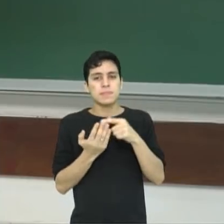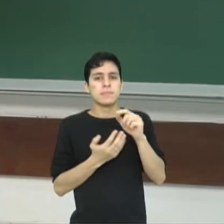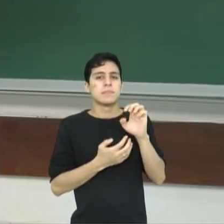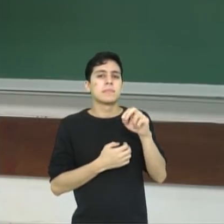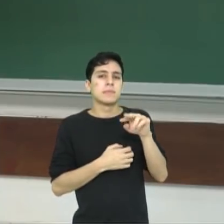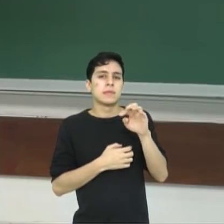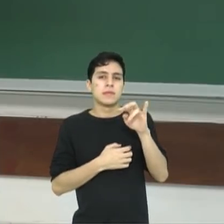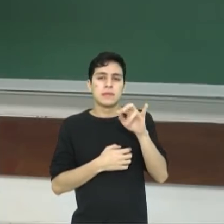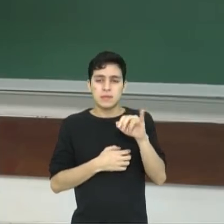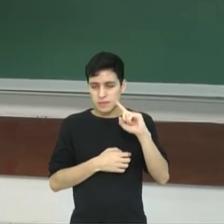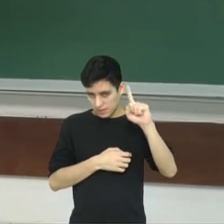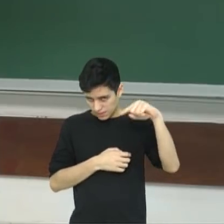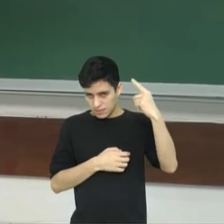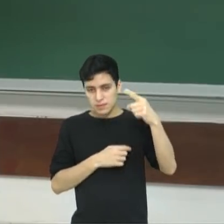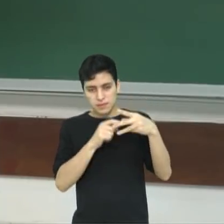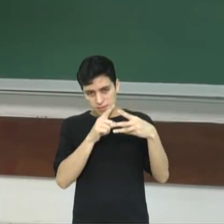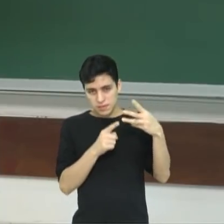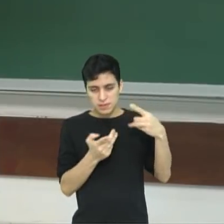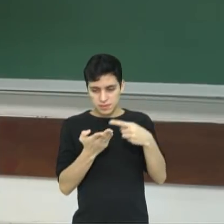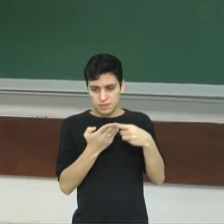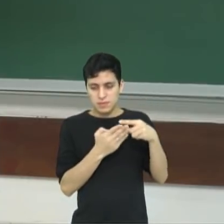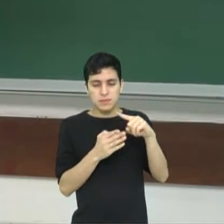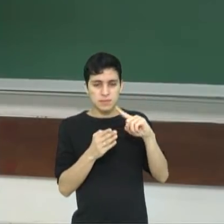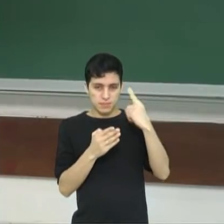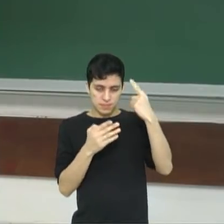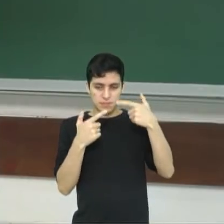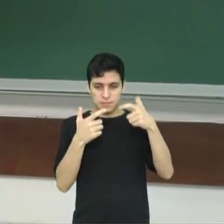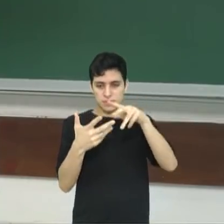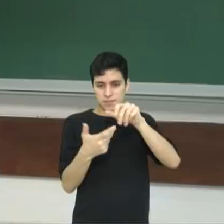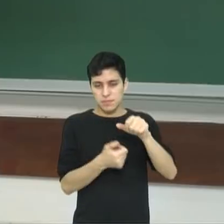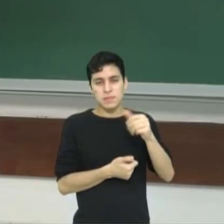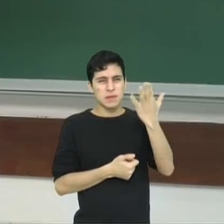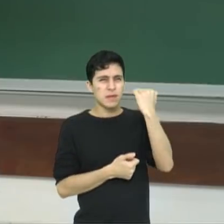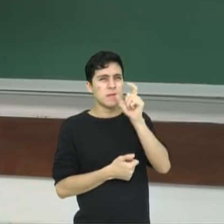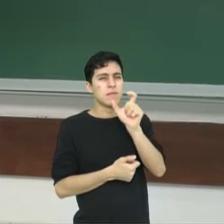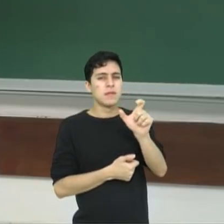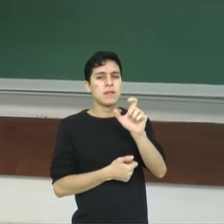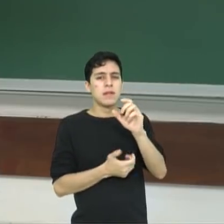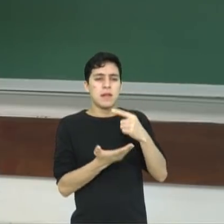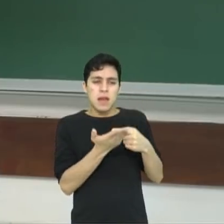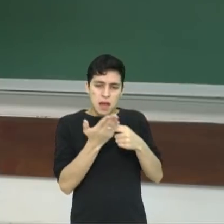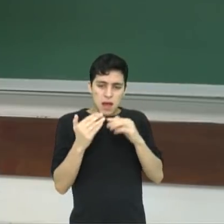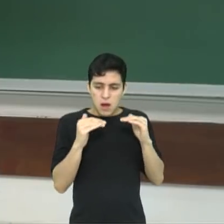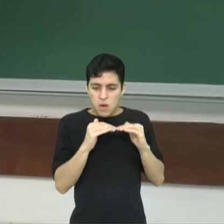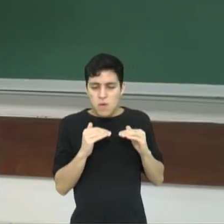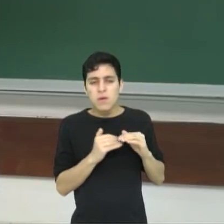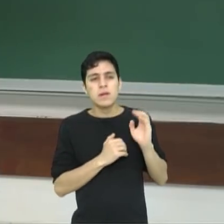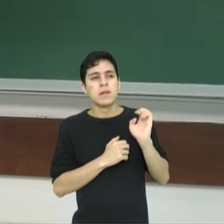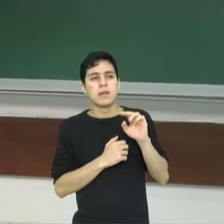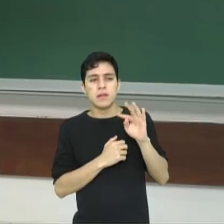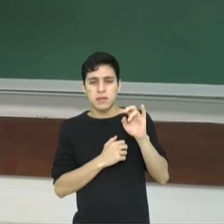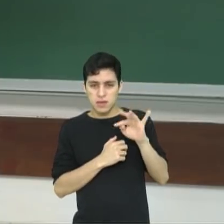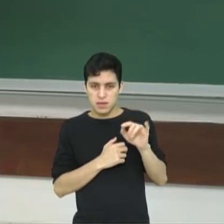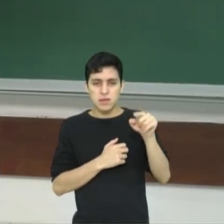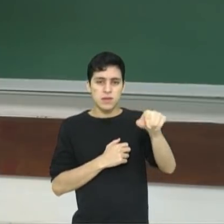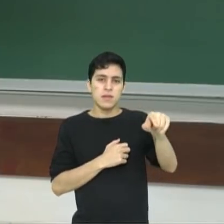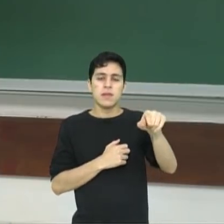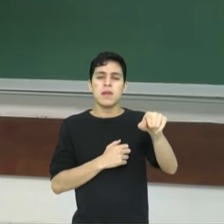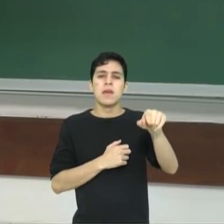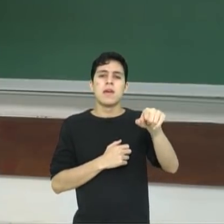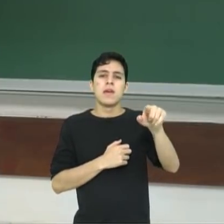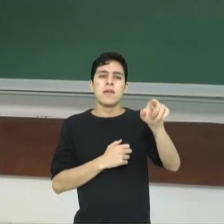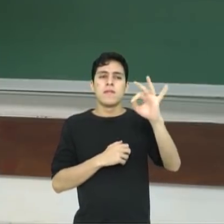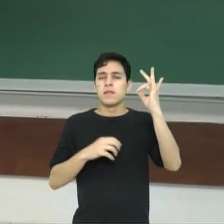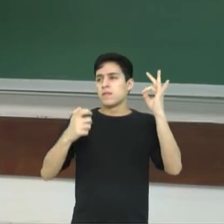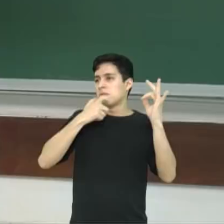Depois vai se tornar Tríplice Entente na Primeira Guerra Mundial, mas o termo era acordo e entente entre a França e a Inglaterra.